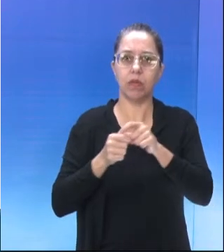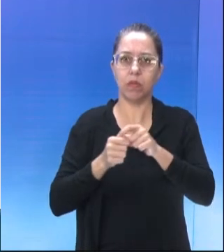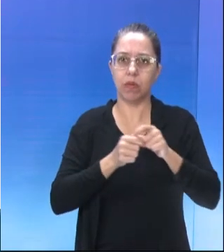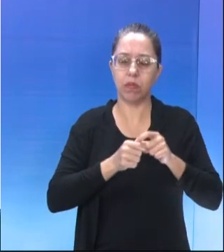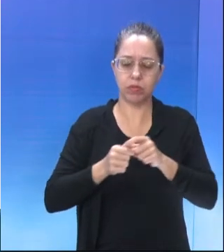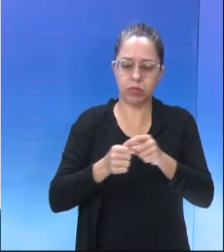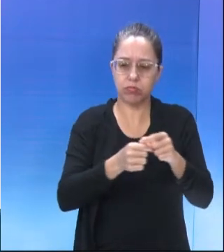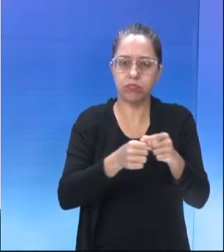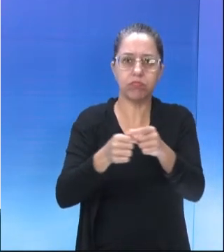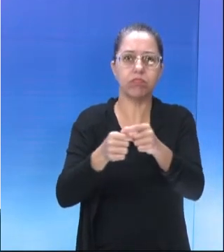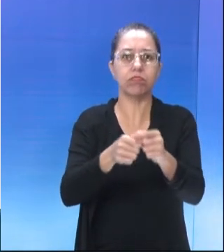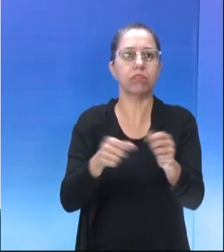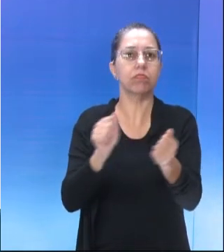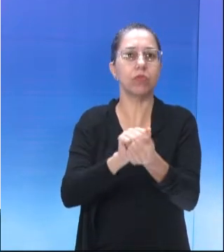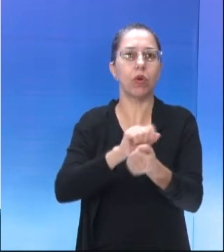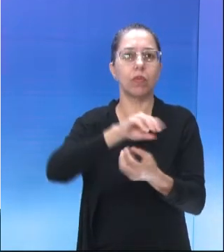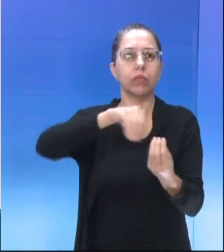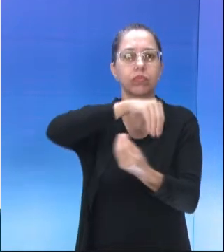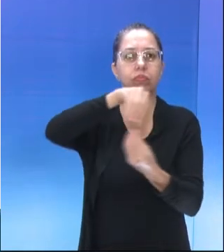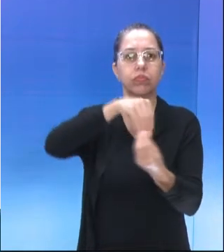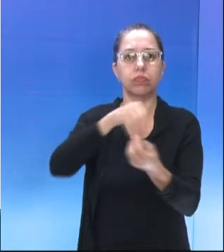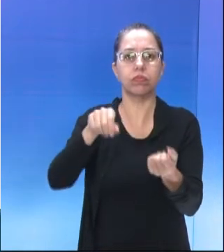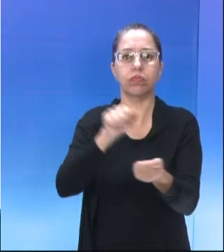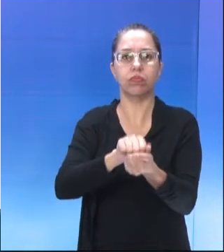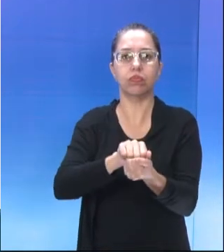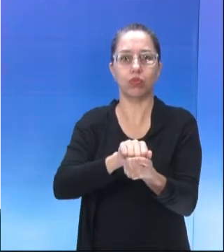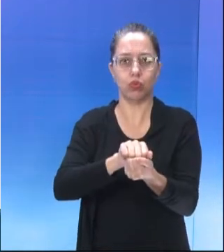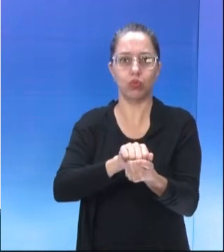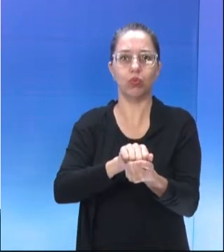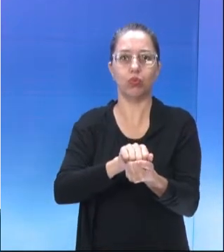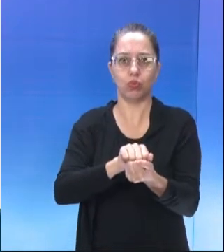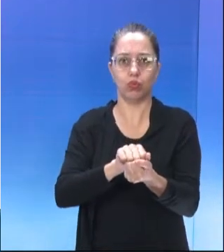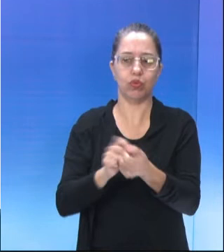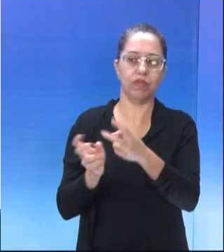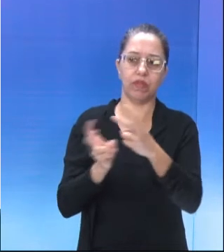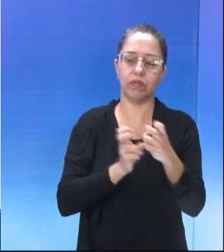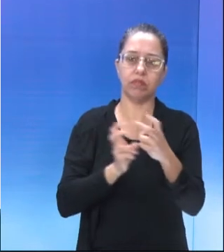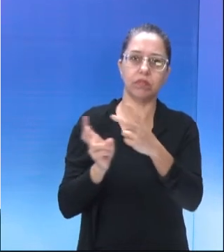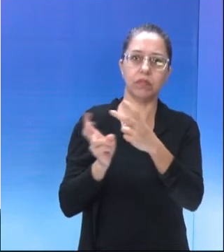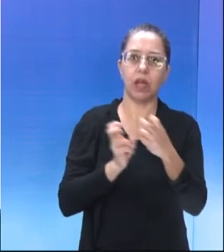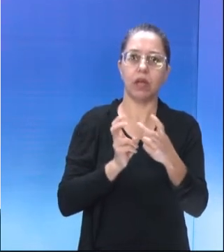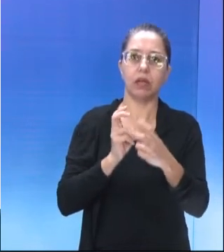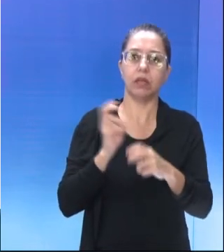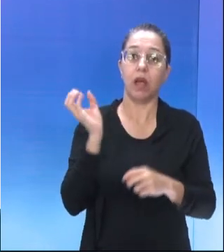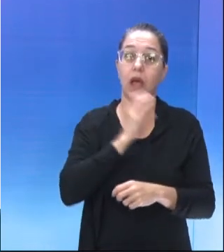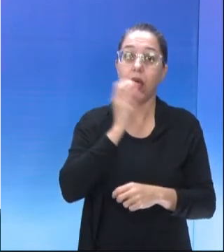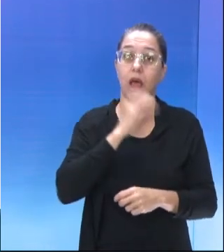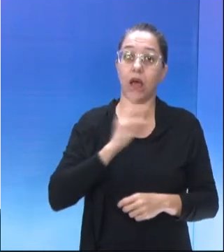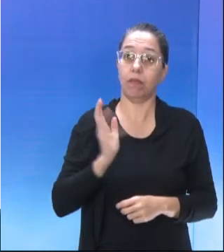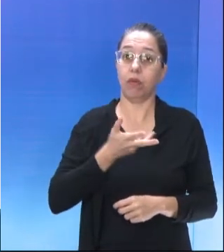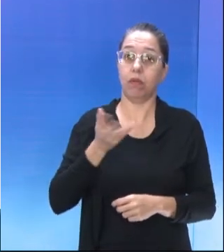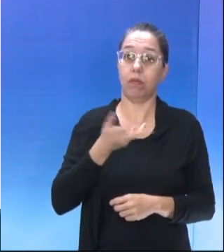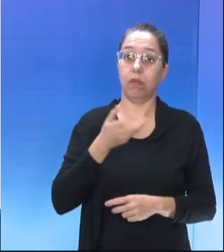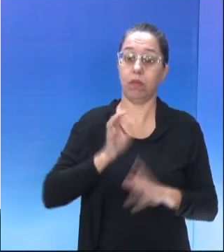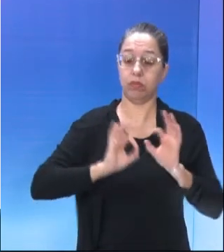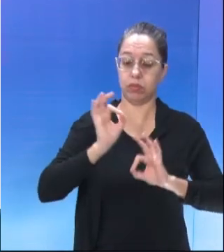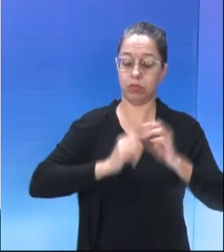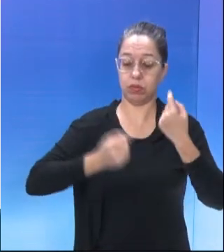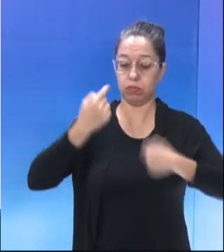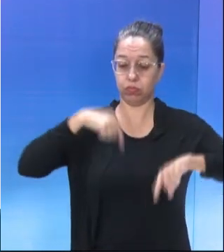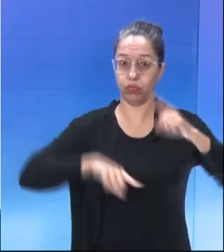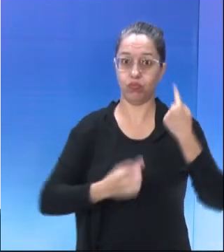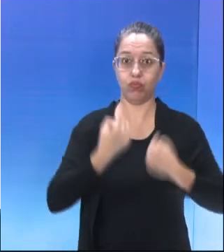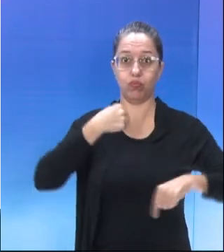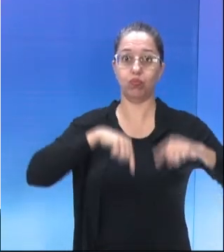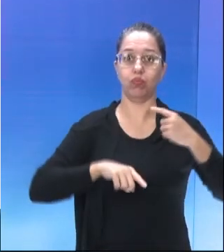de natureza proteica, elas agem nas reações químicas das células como catalisador, ou seja, acelera a velocidade dos processos